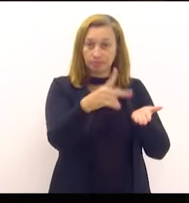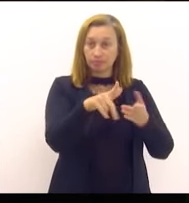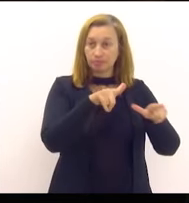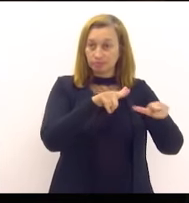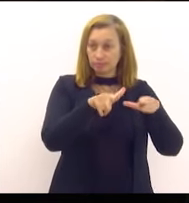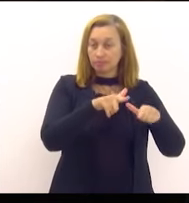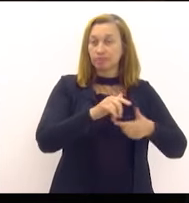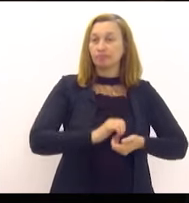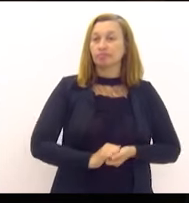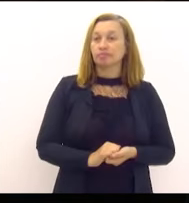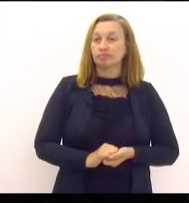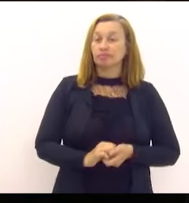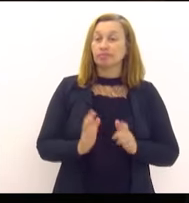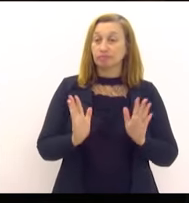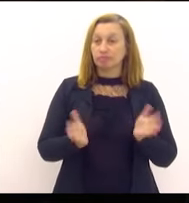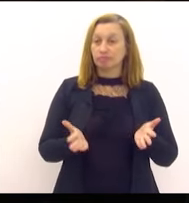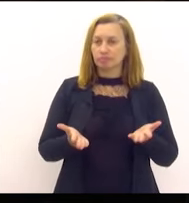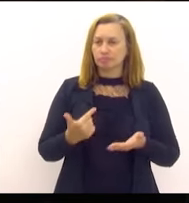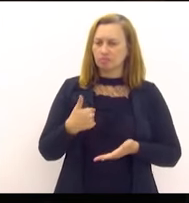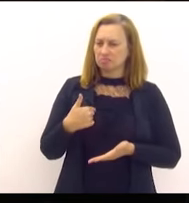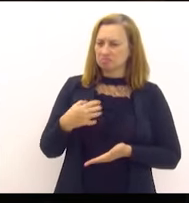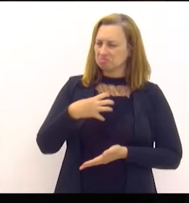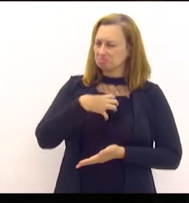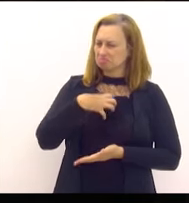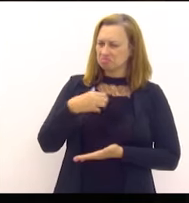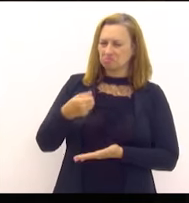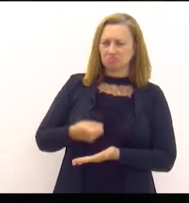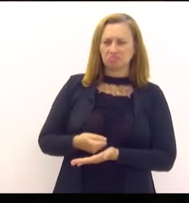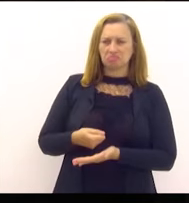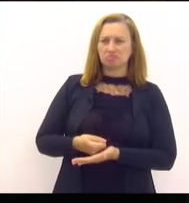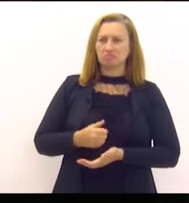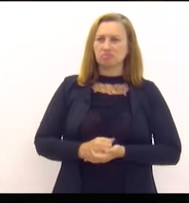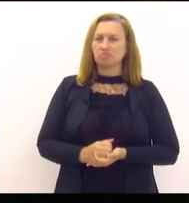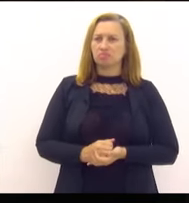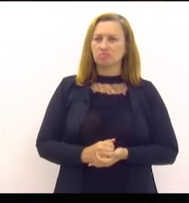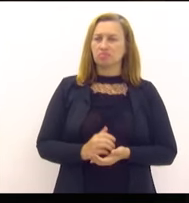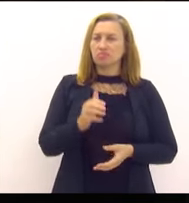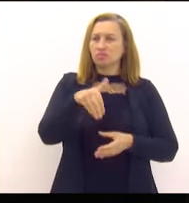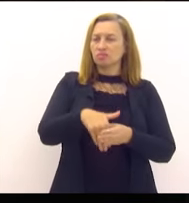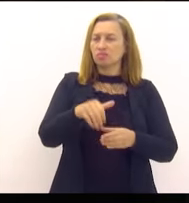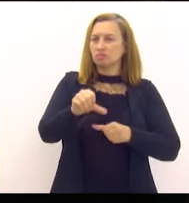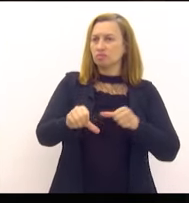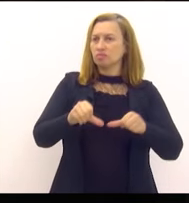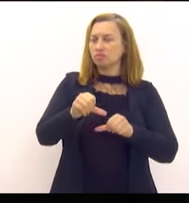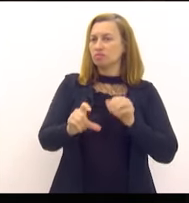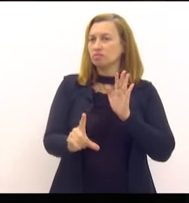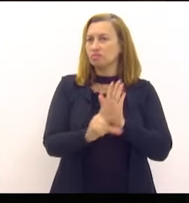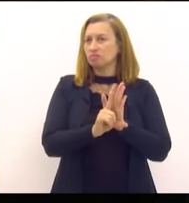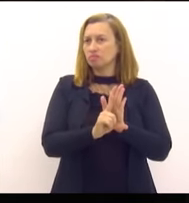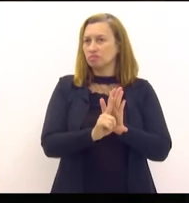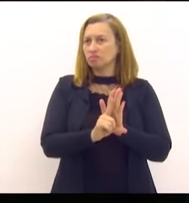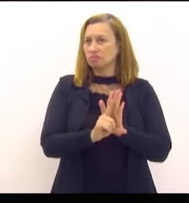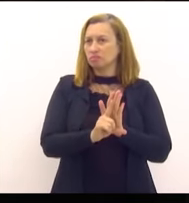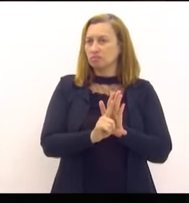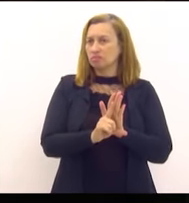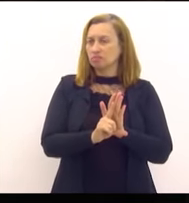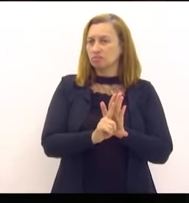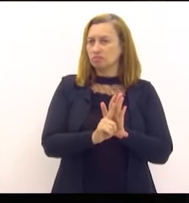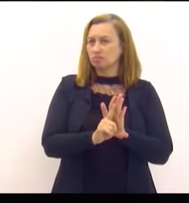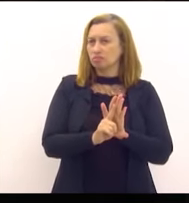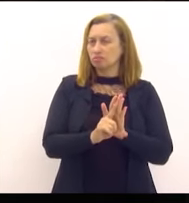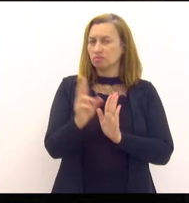funções, agora me vejo obrigado a ter que votar uma mudança na lei de afogadilho,